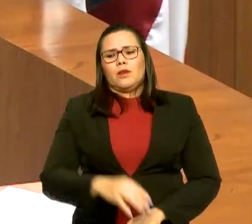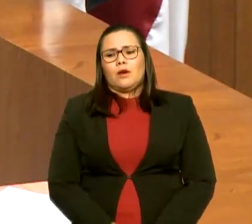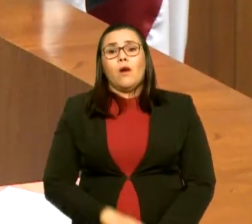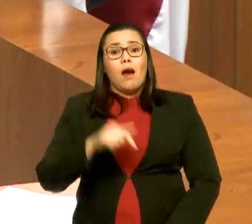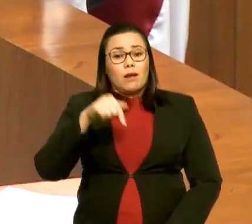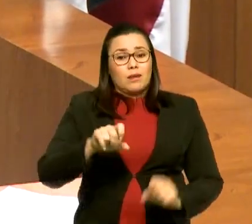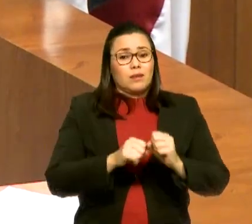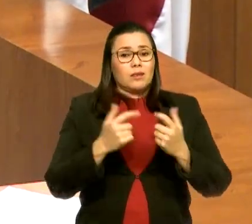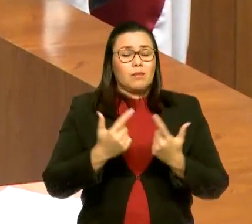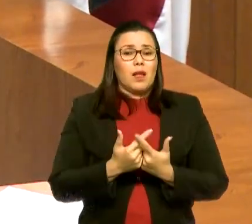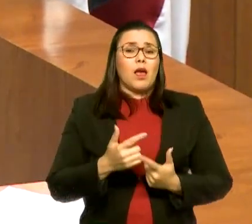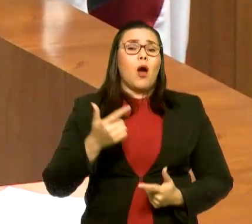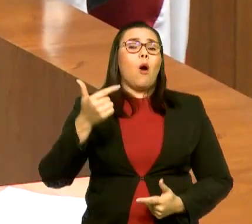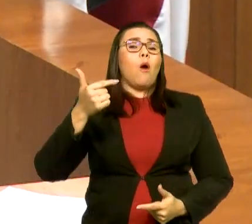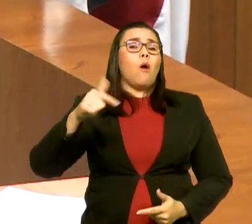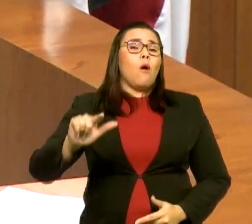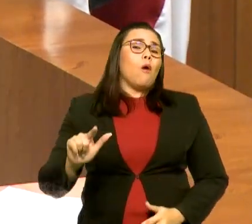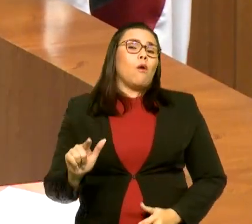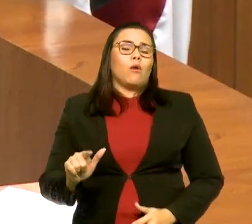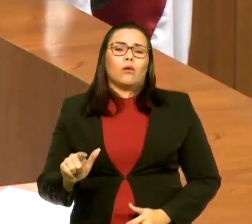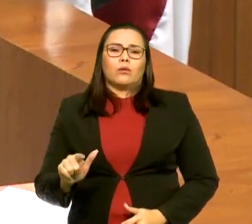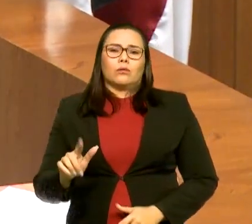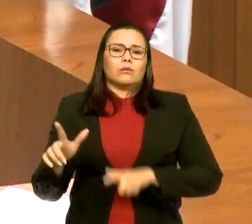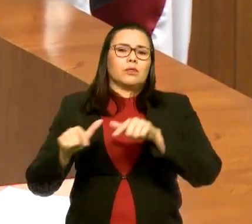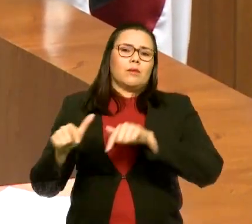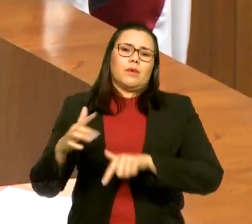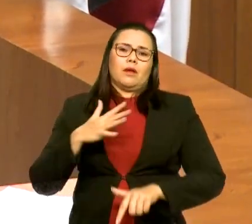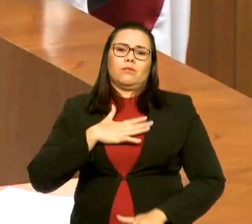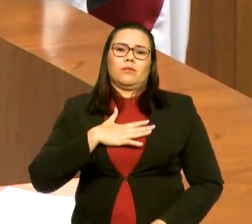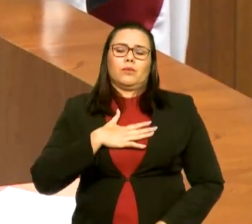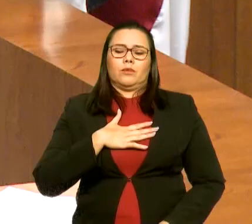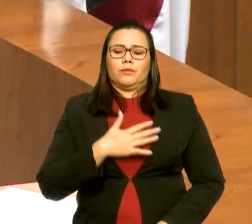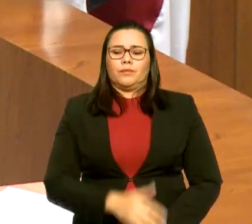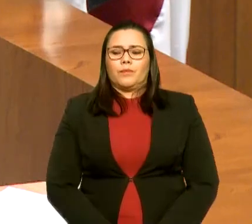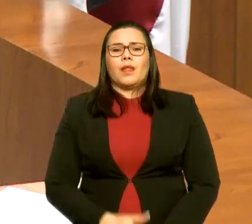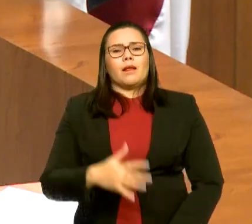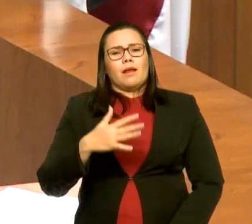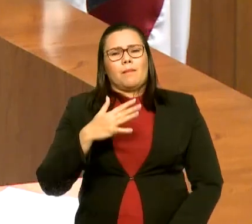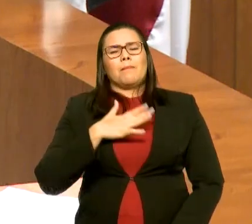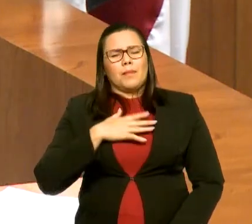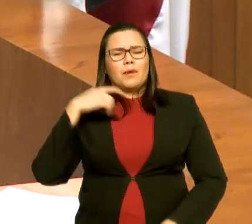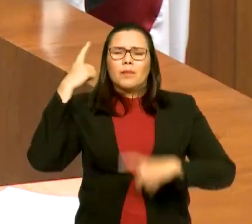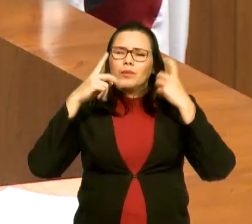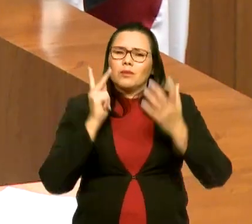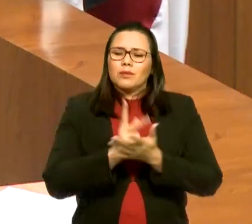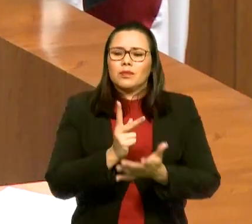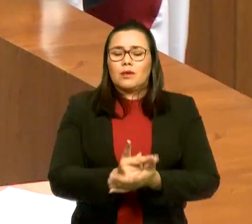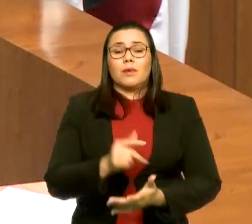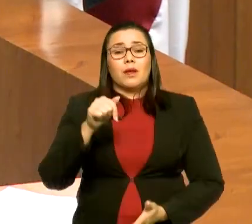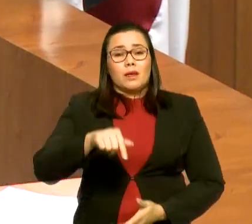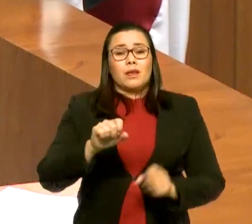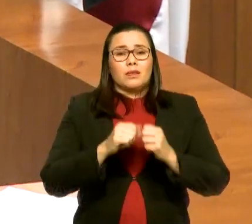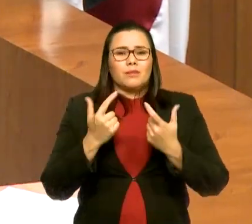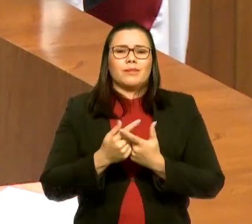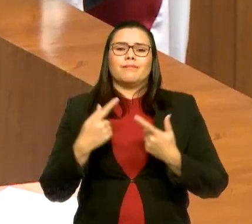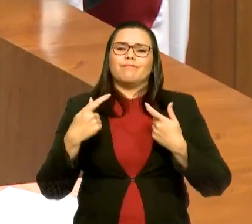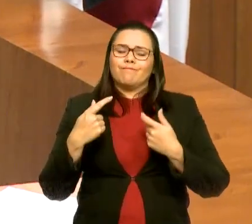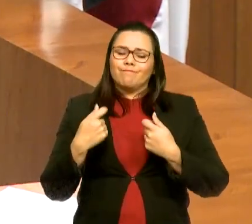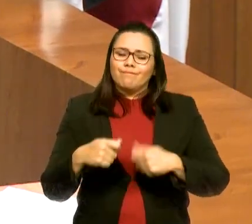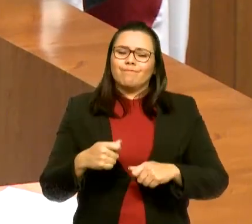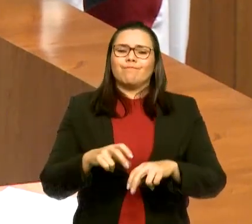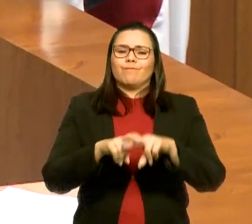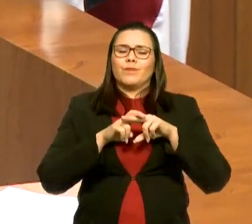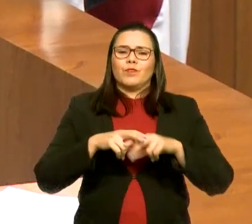missão. Já vou terminar. A Assembleia é e deve continuar sendo a casa dos grandes debates, da busca